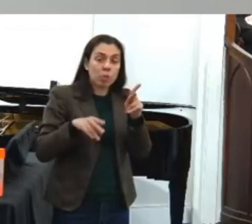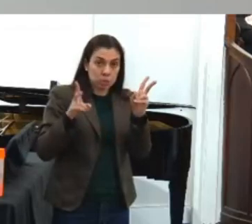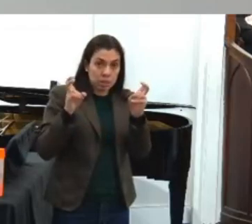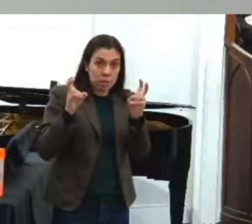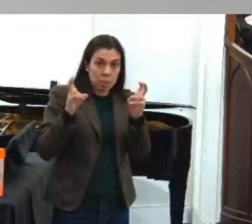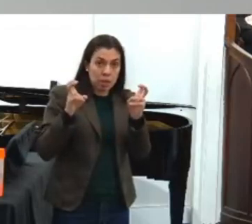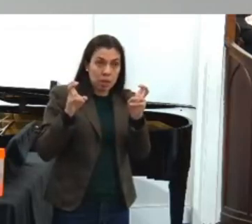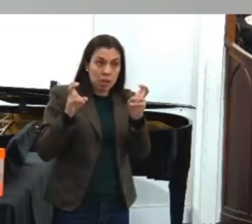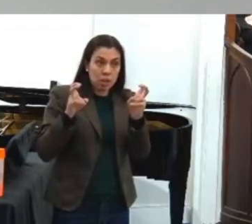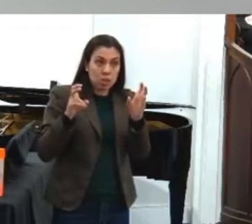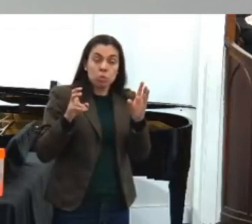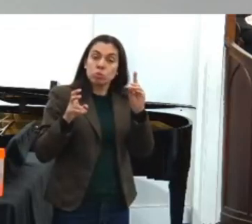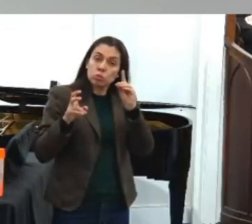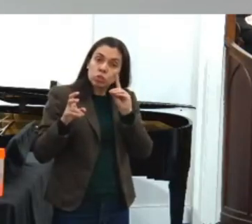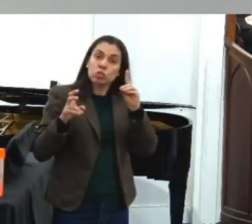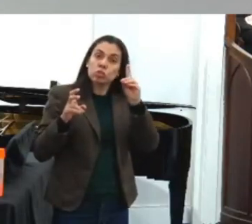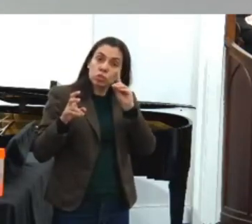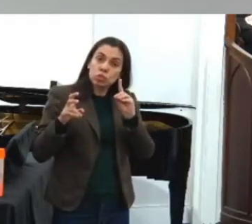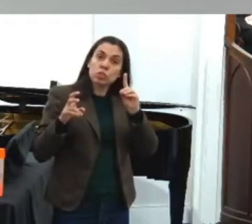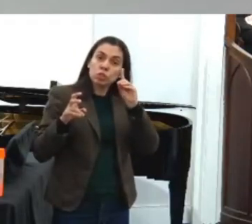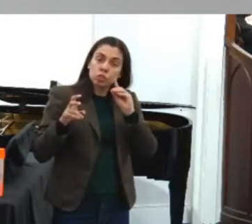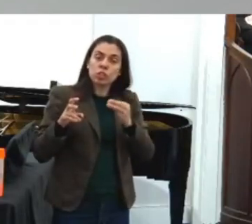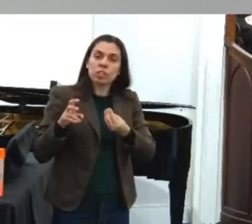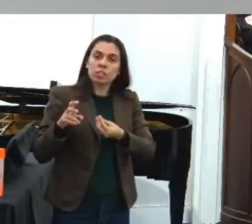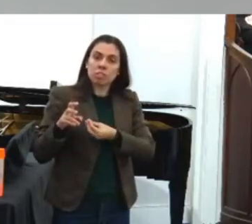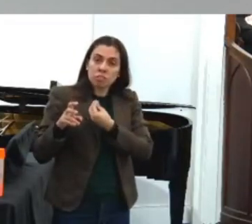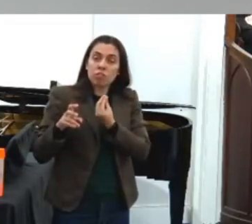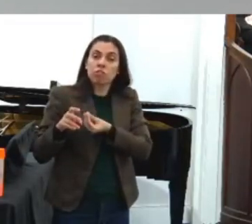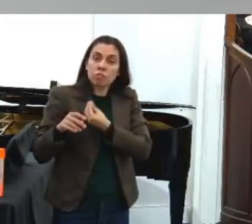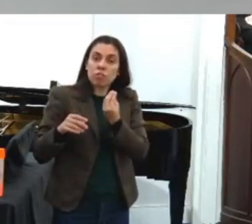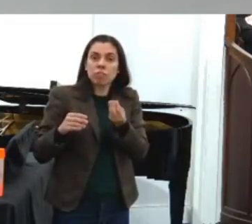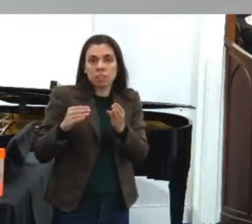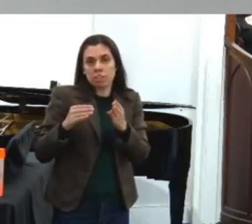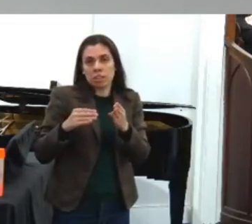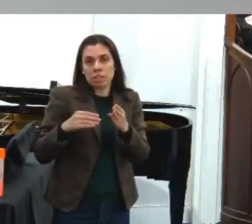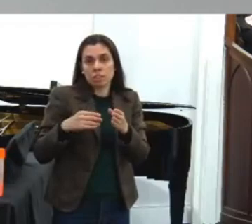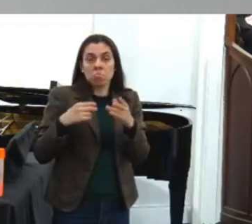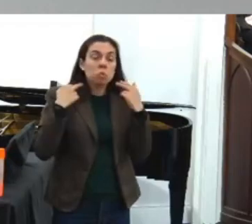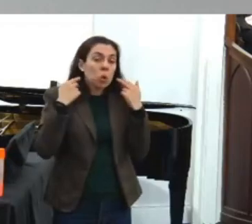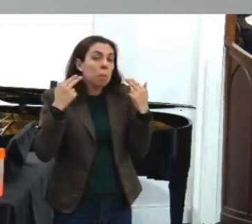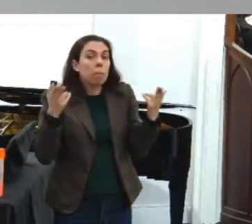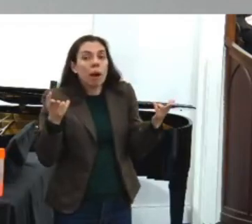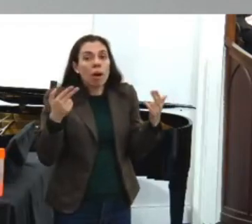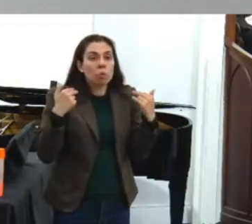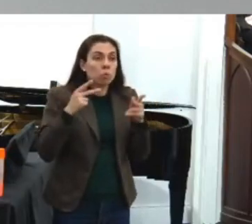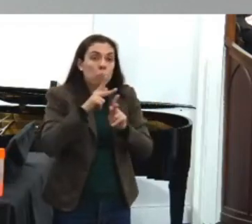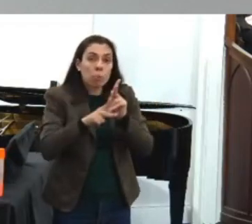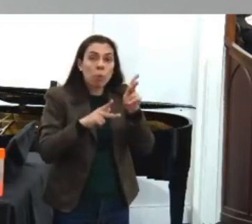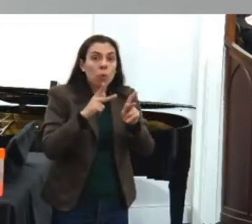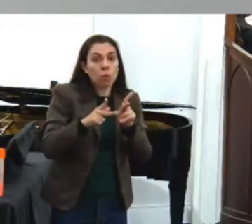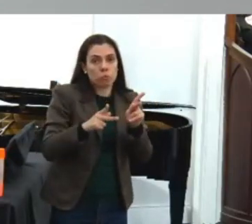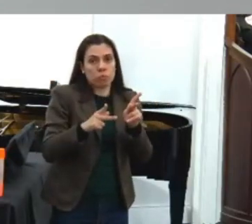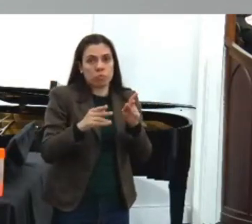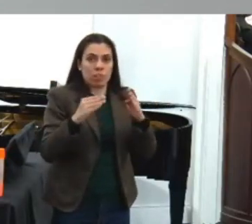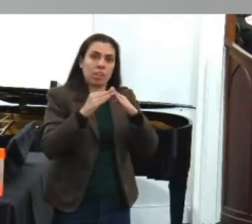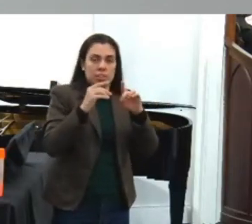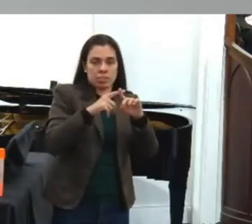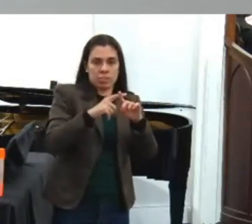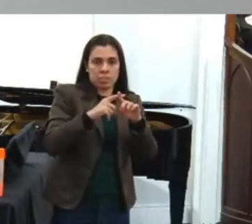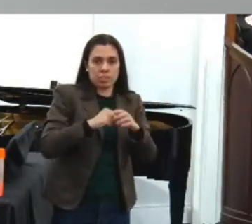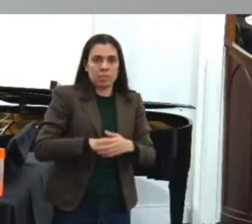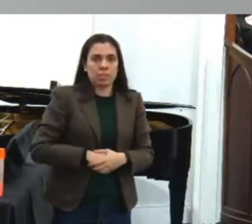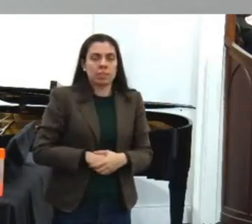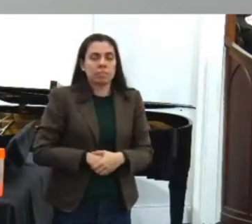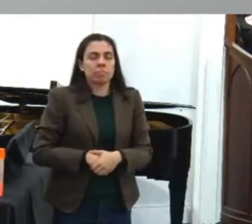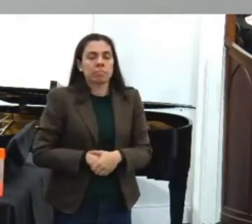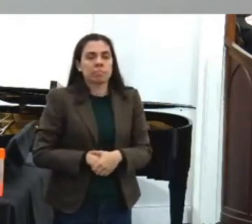Assim como as epístolas de Pedro, também são epístolas pastorais. O caráter